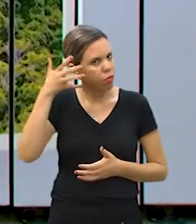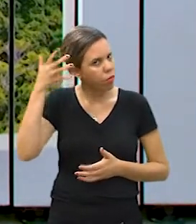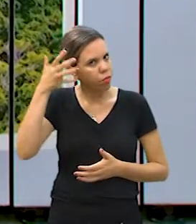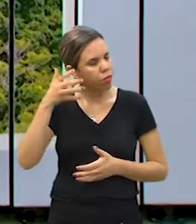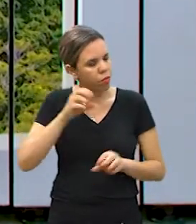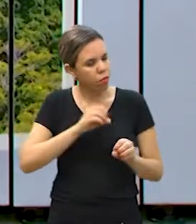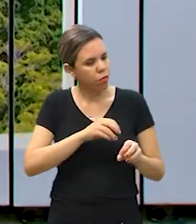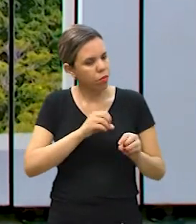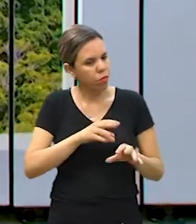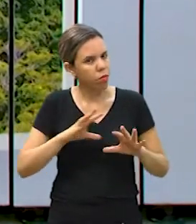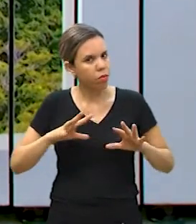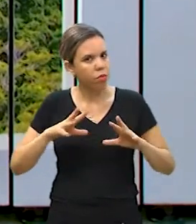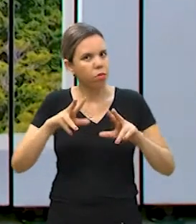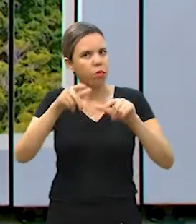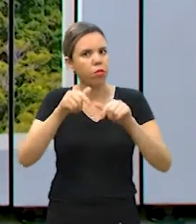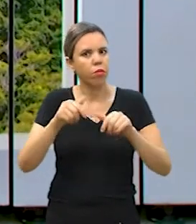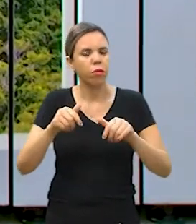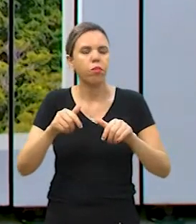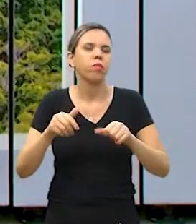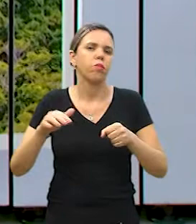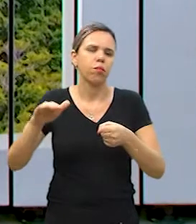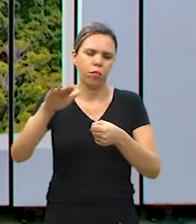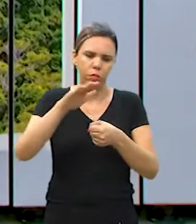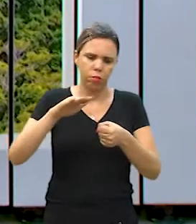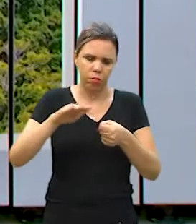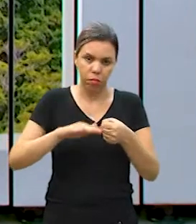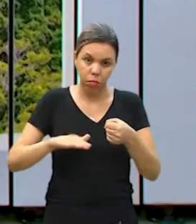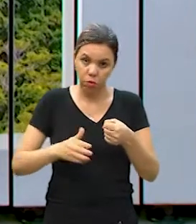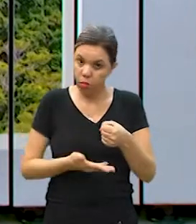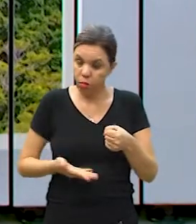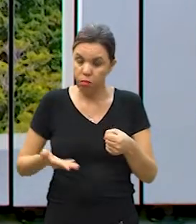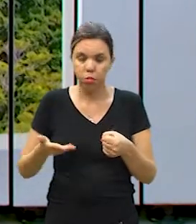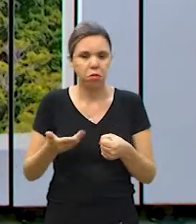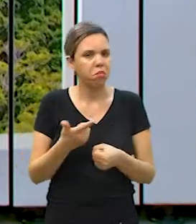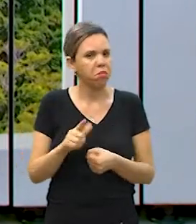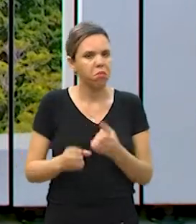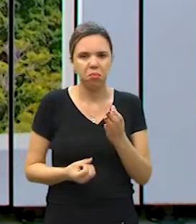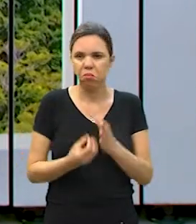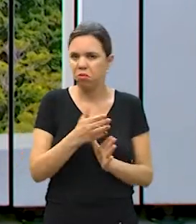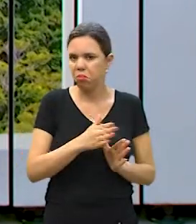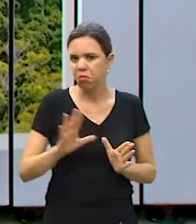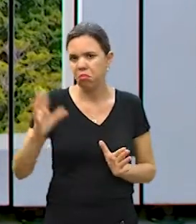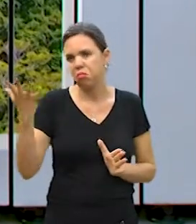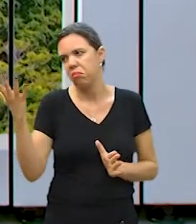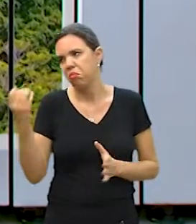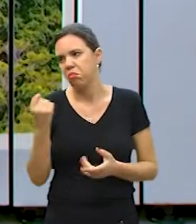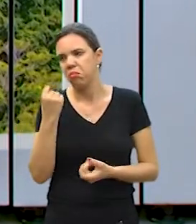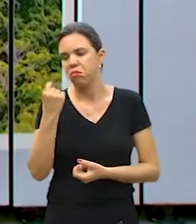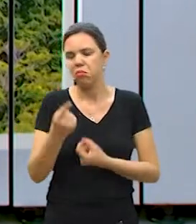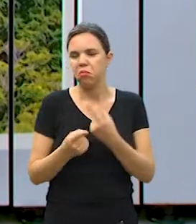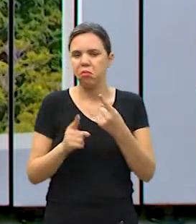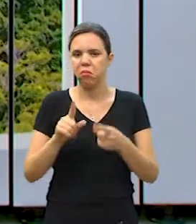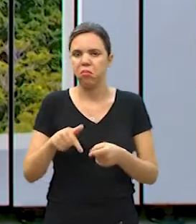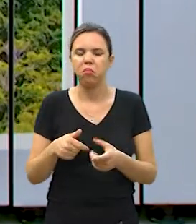conferências de educação em todos os níveis, elas não ocorrem. Quando ocorrem,